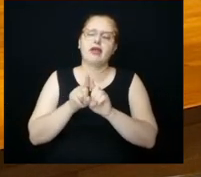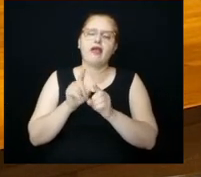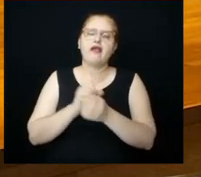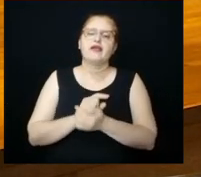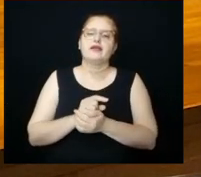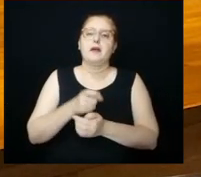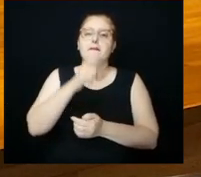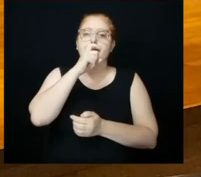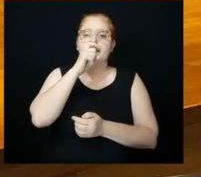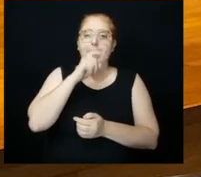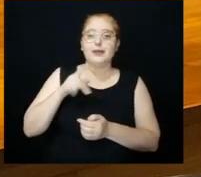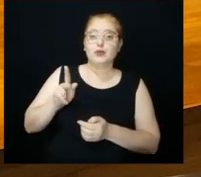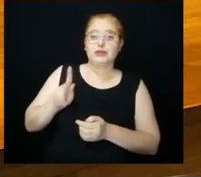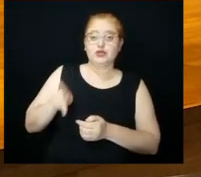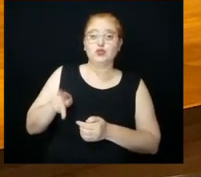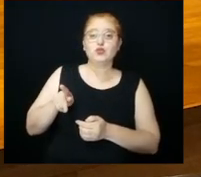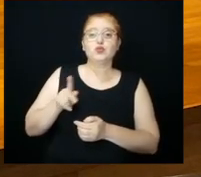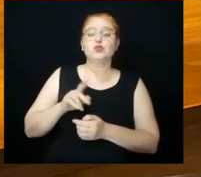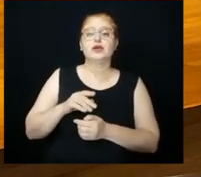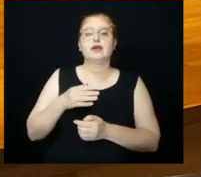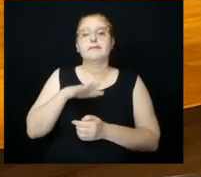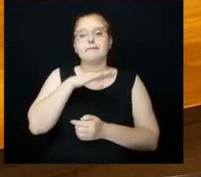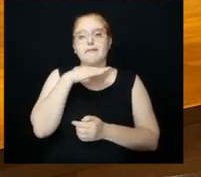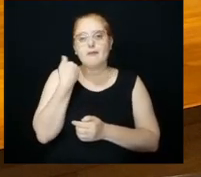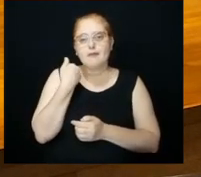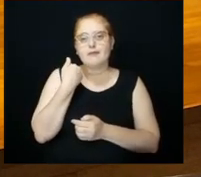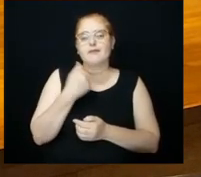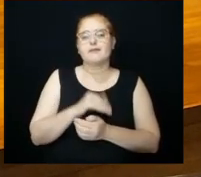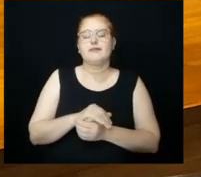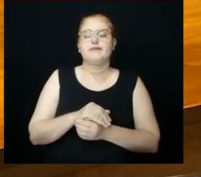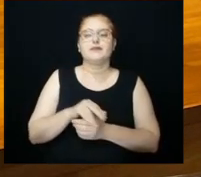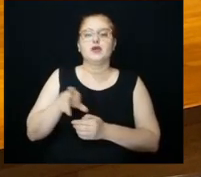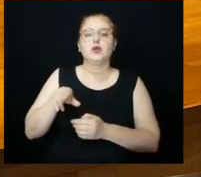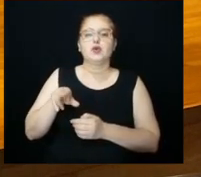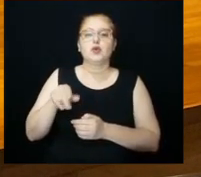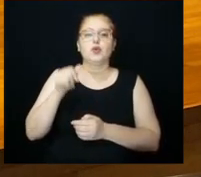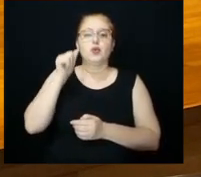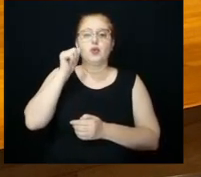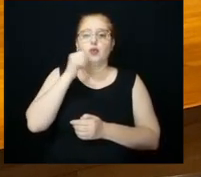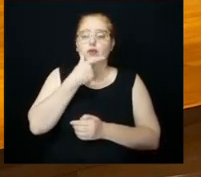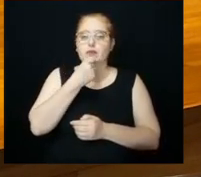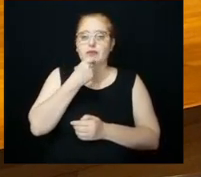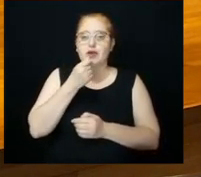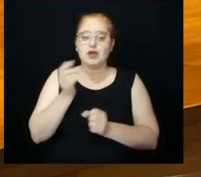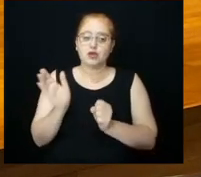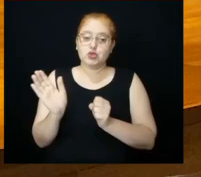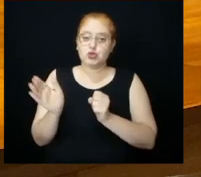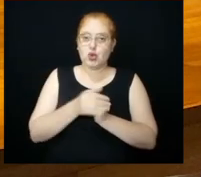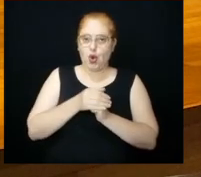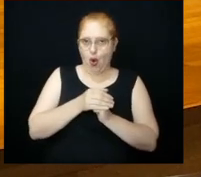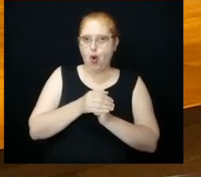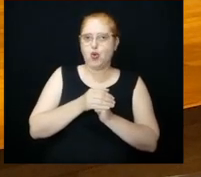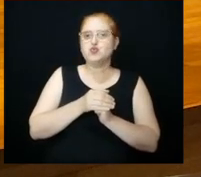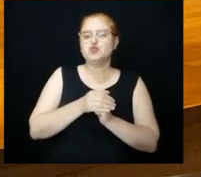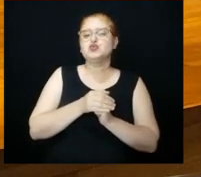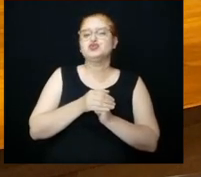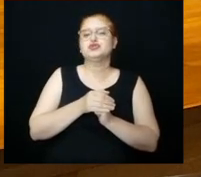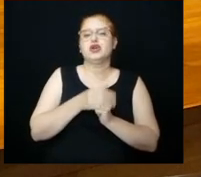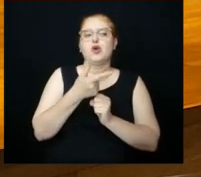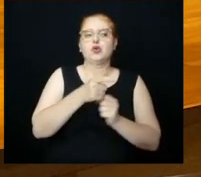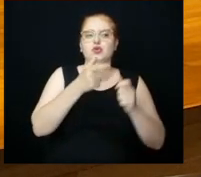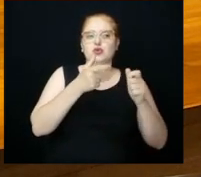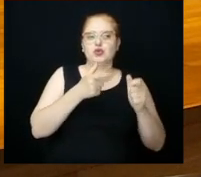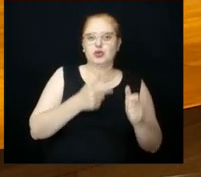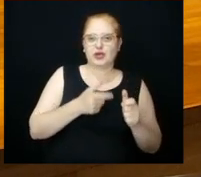né, que o pai de Kinzu morre, o irmão ele vai ser escondido num galinheiro e vai acabar se transformando